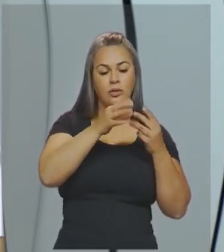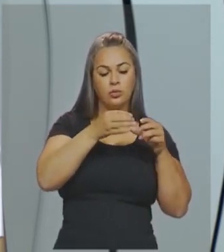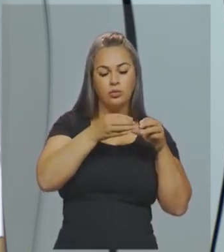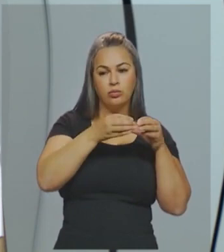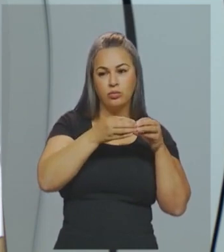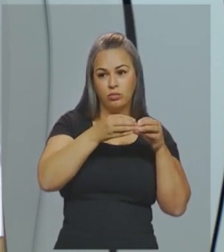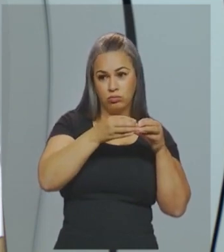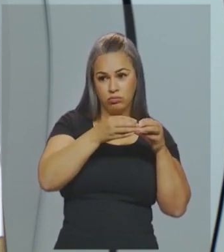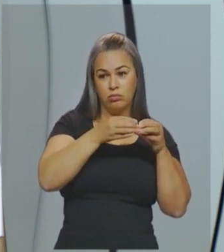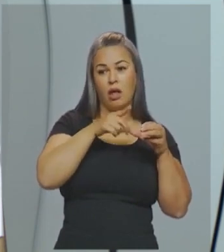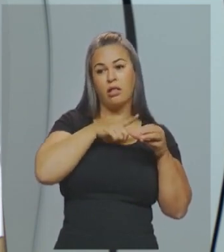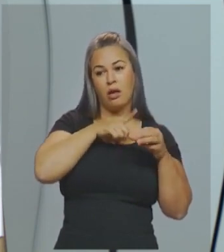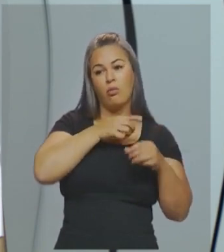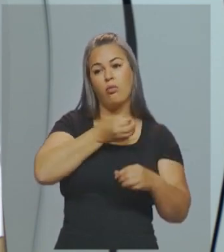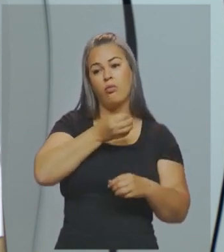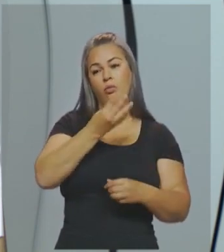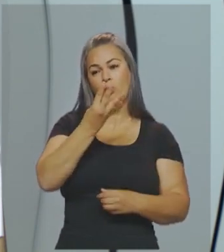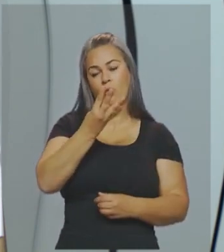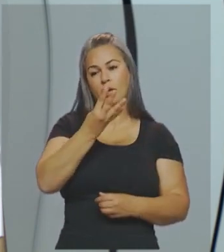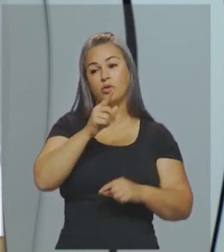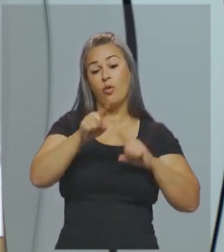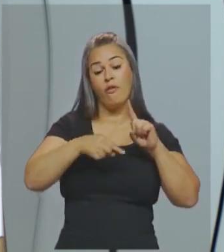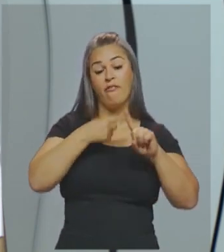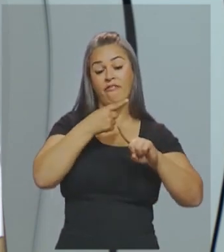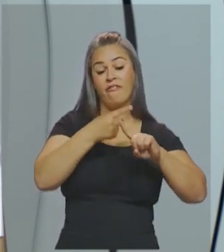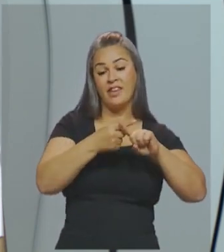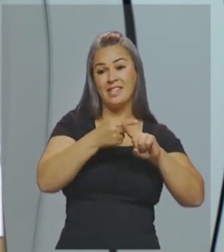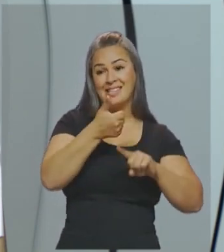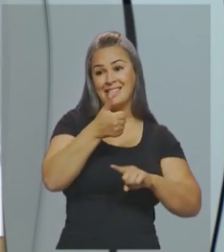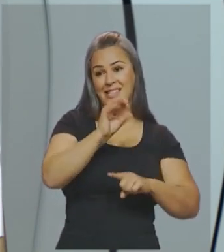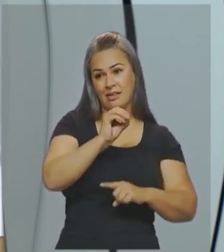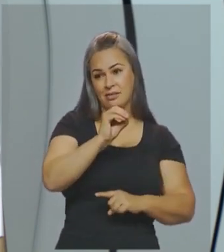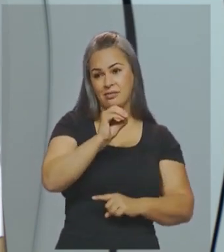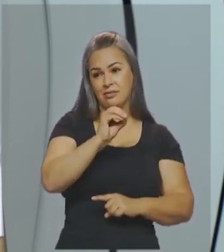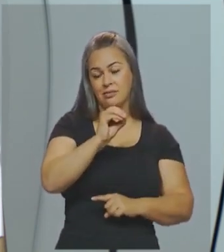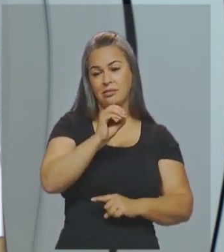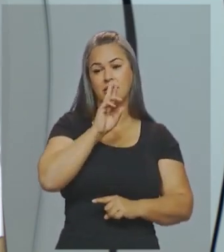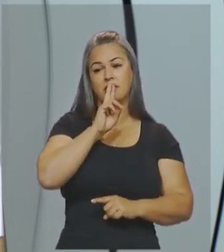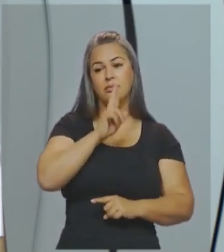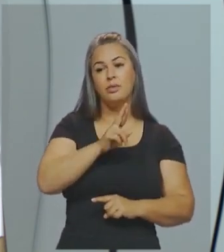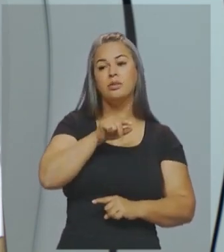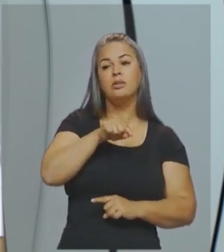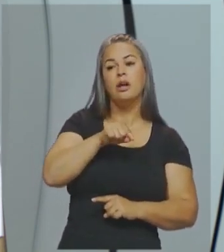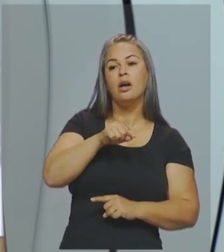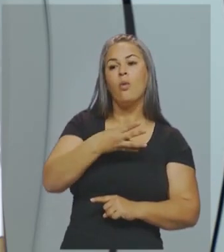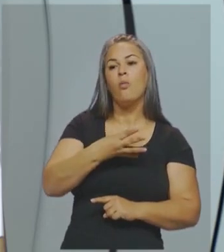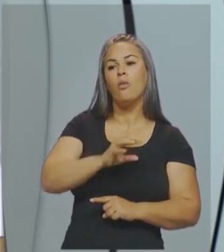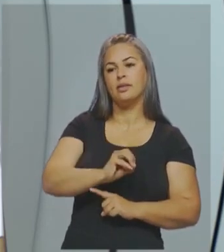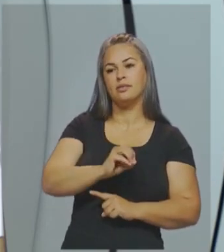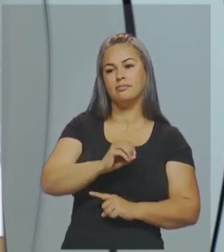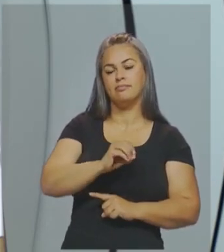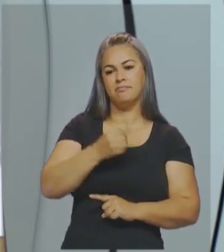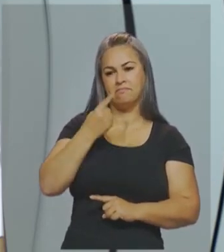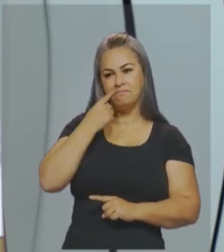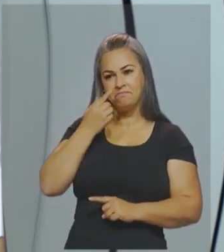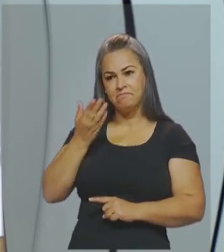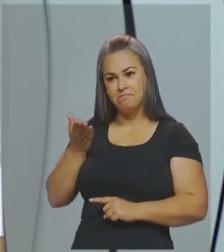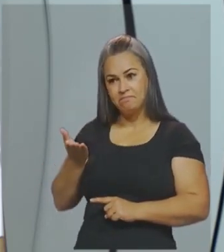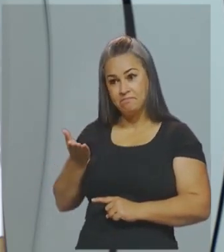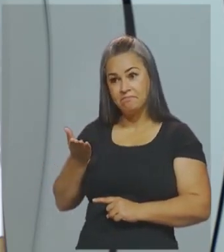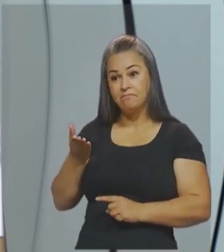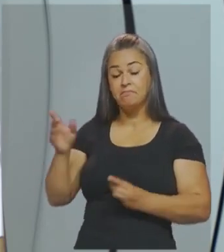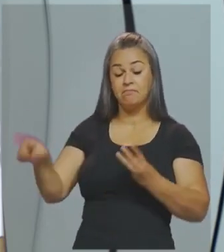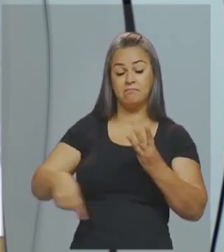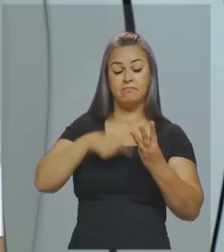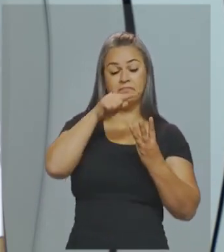4, algarismo, vezes 10. 4 vezes 10, ficou 40. Na centena, eu tenho